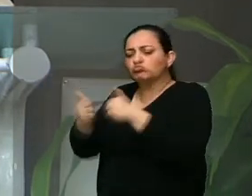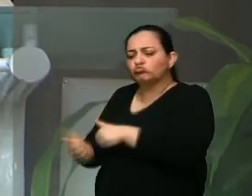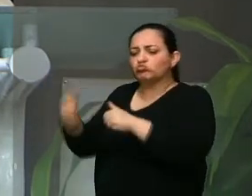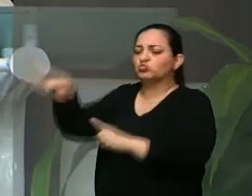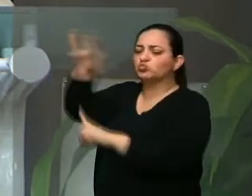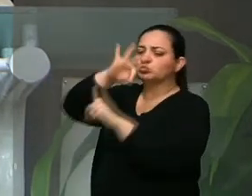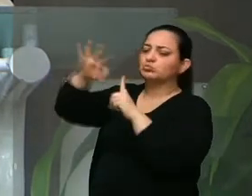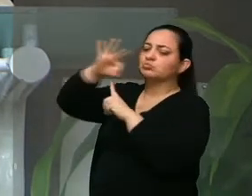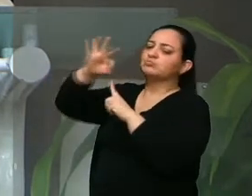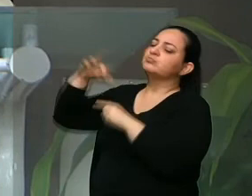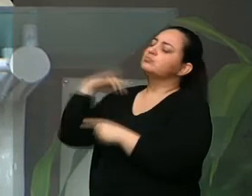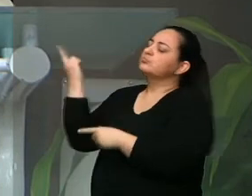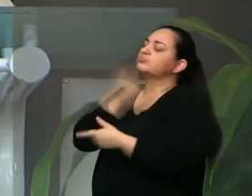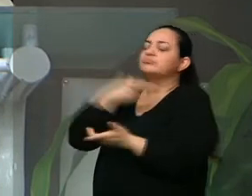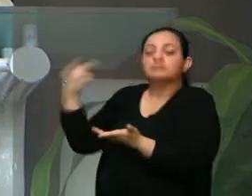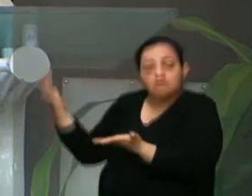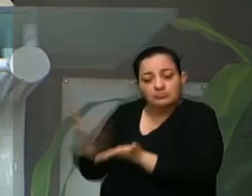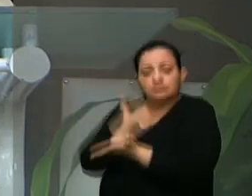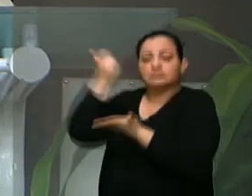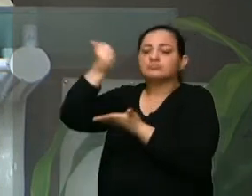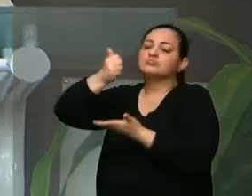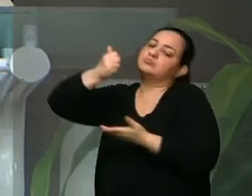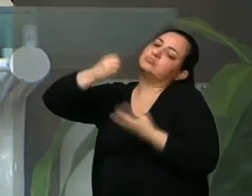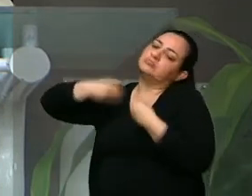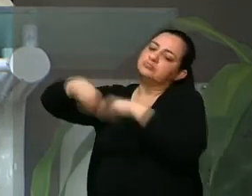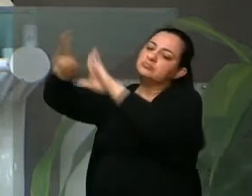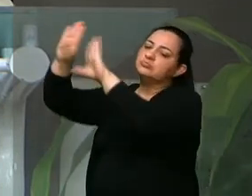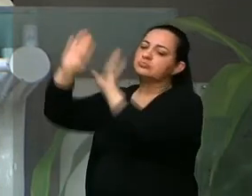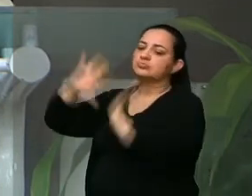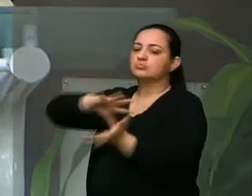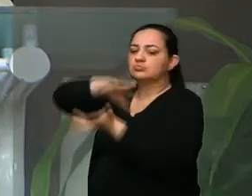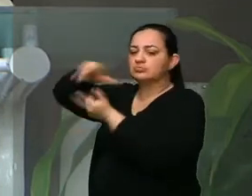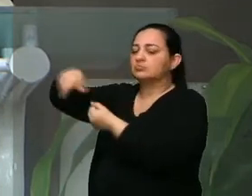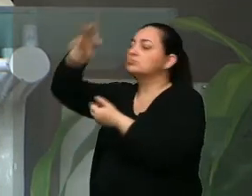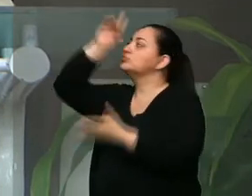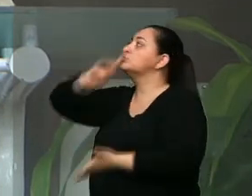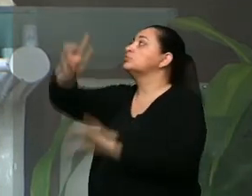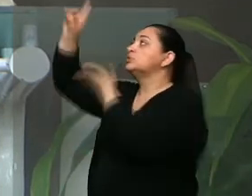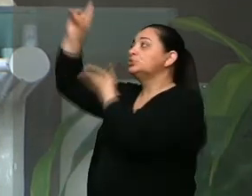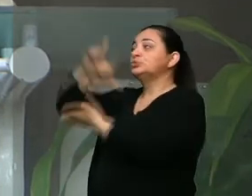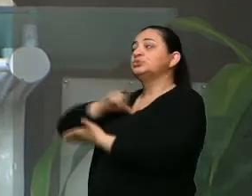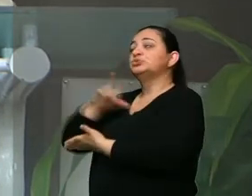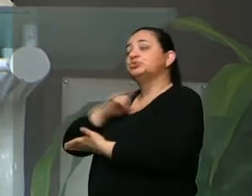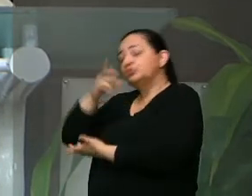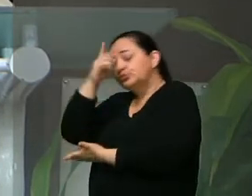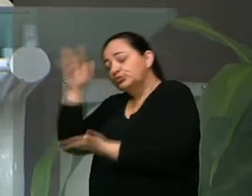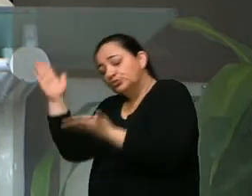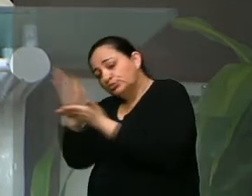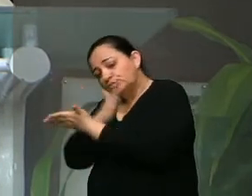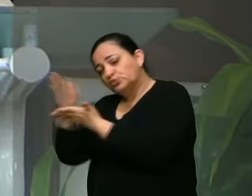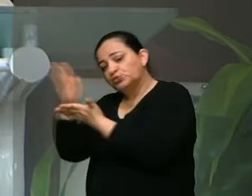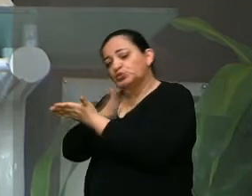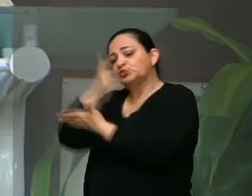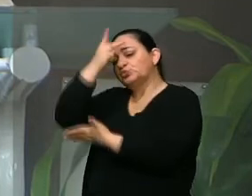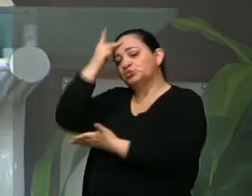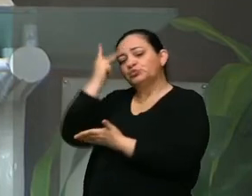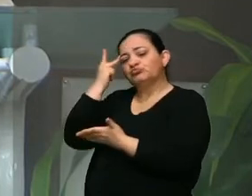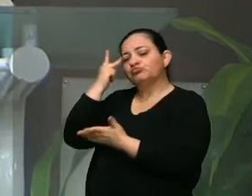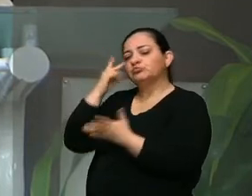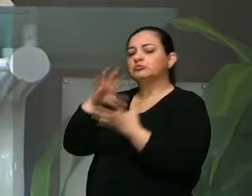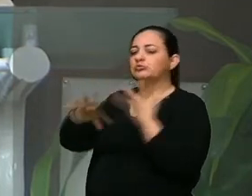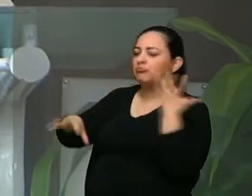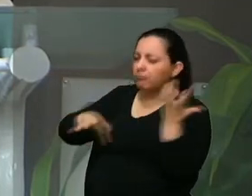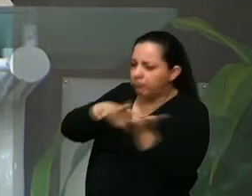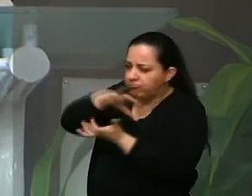santo que nos arrebatar a da terra deus se há entre nós alguém pai com algum espírito de rebeldia